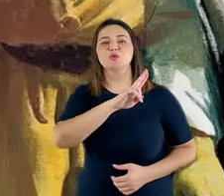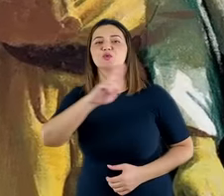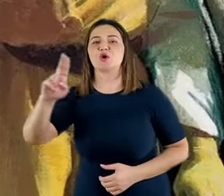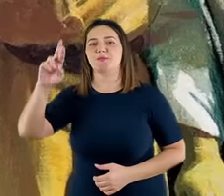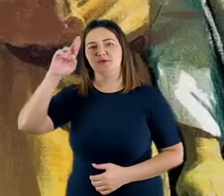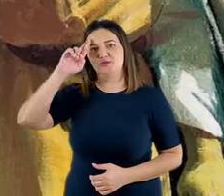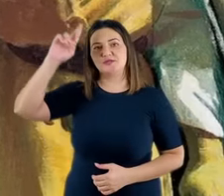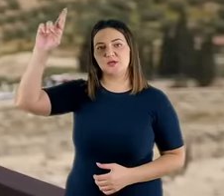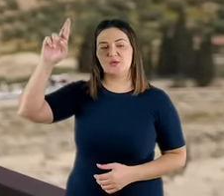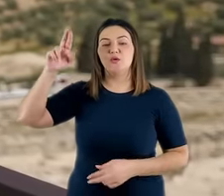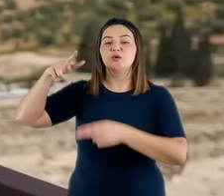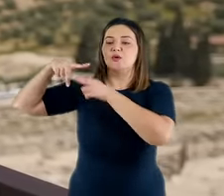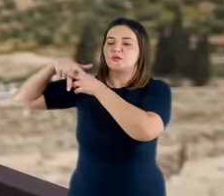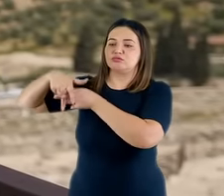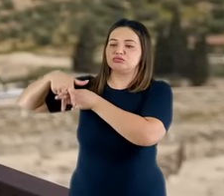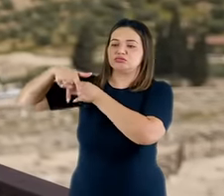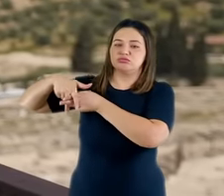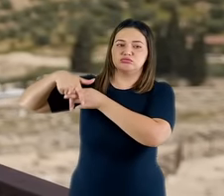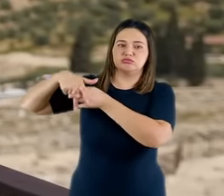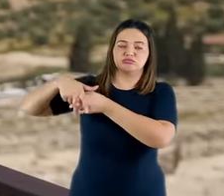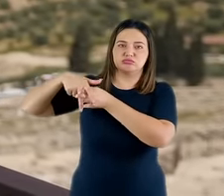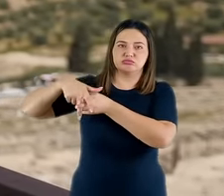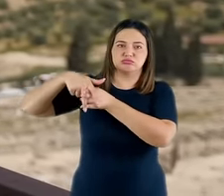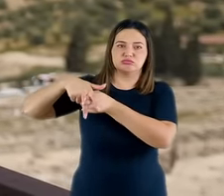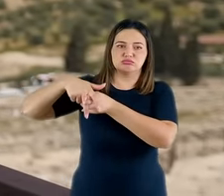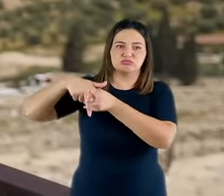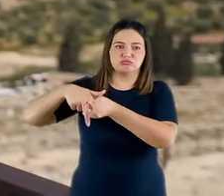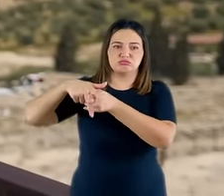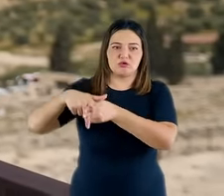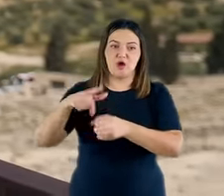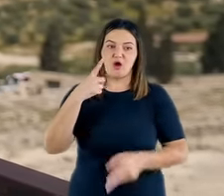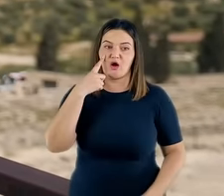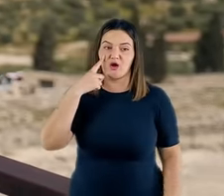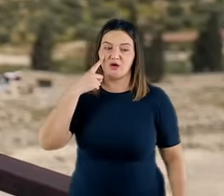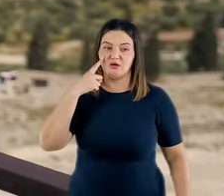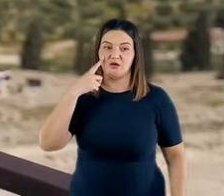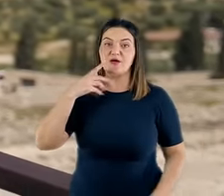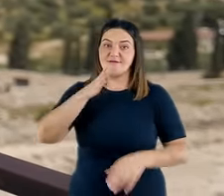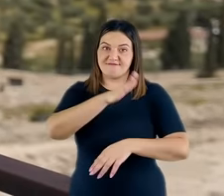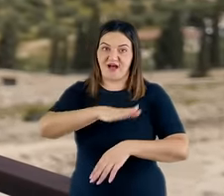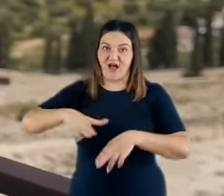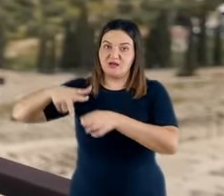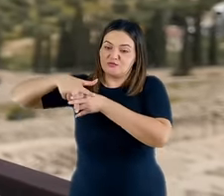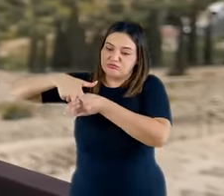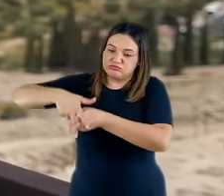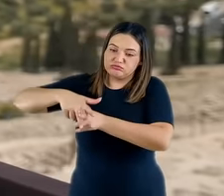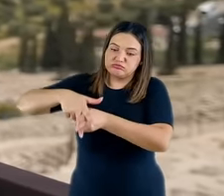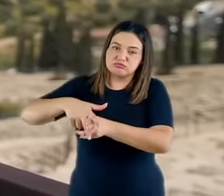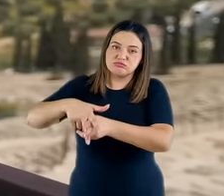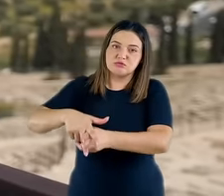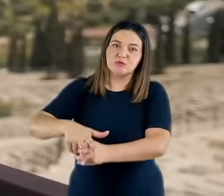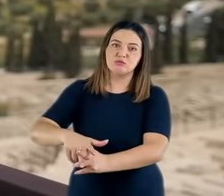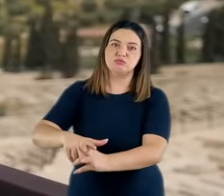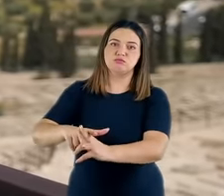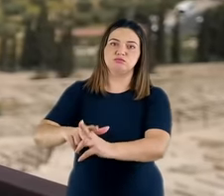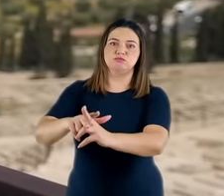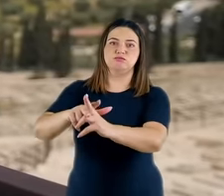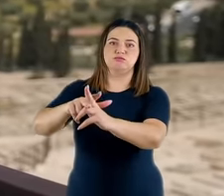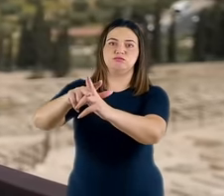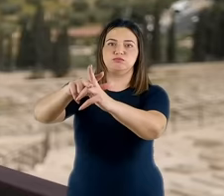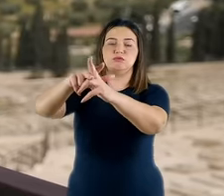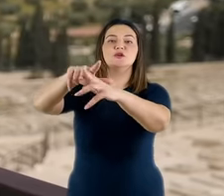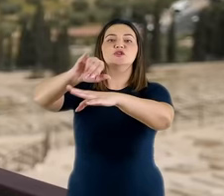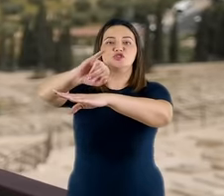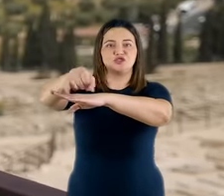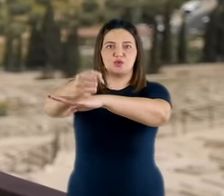nome do Senhor. E eles desceram aqui pelo Monte das Oliveiras, atravessaram o vale e começaram a subir em